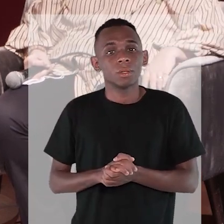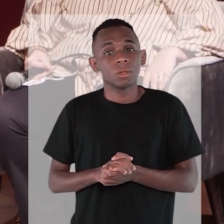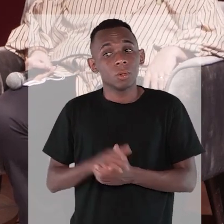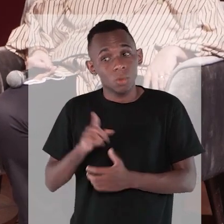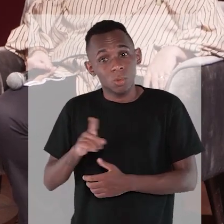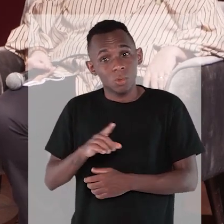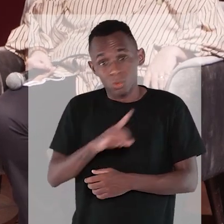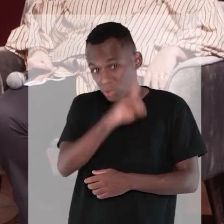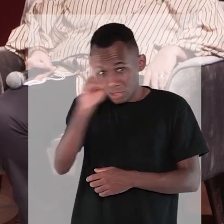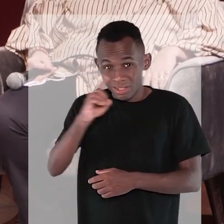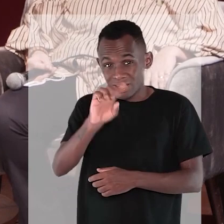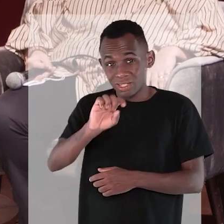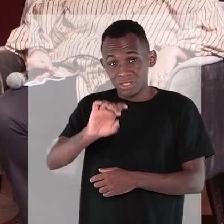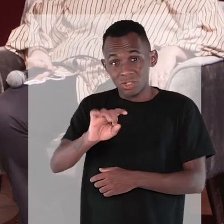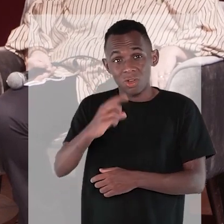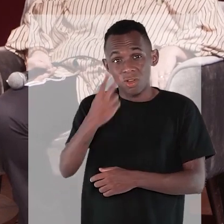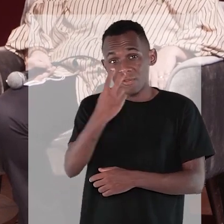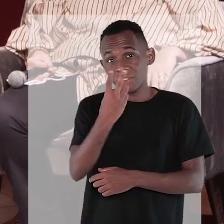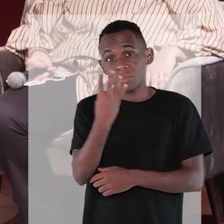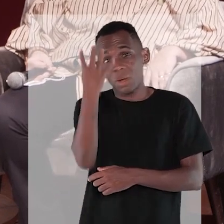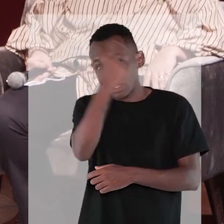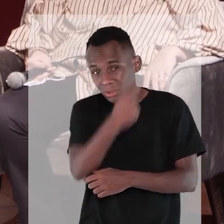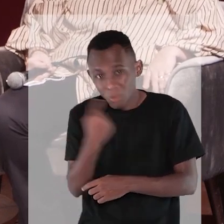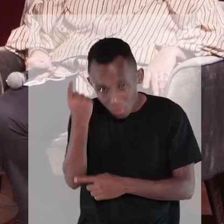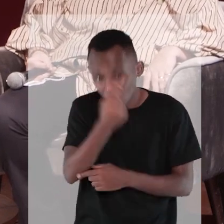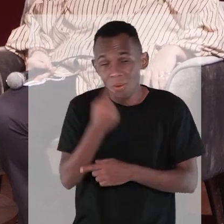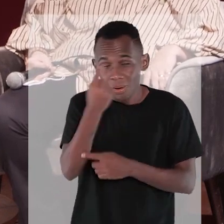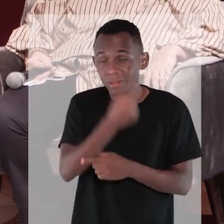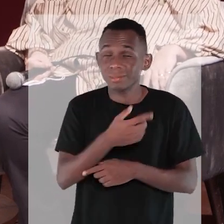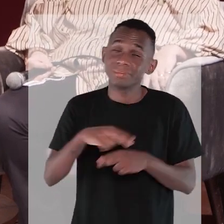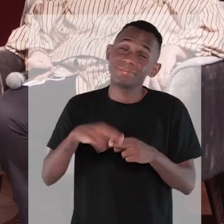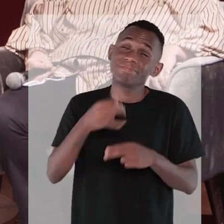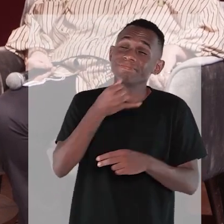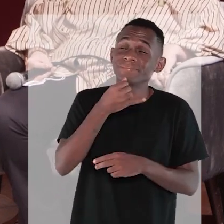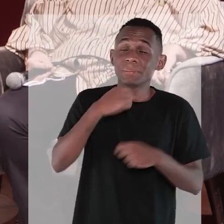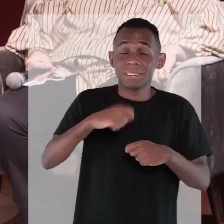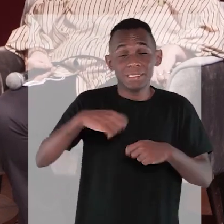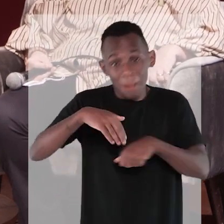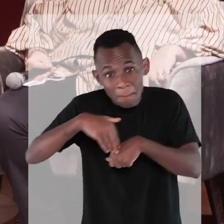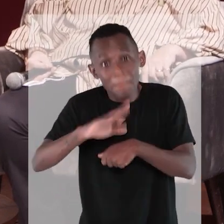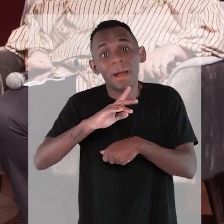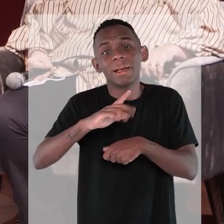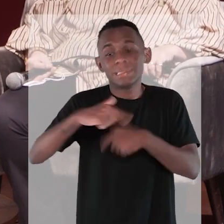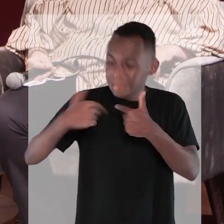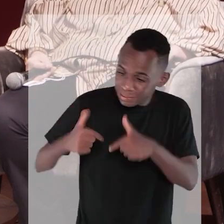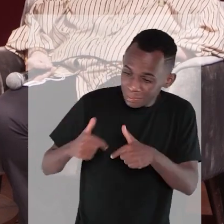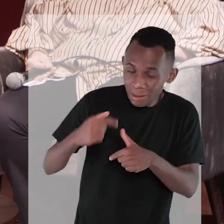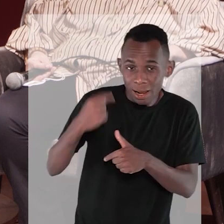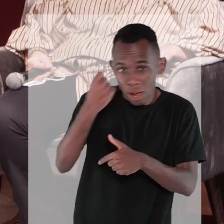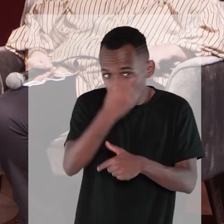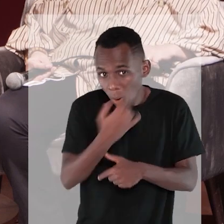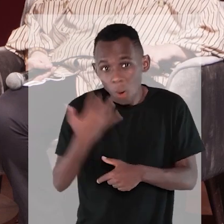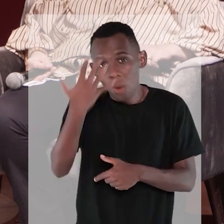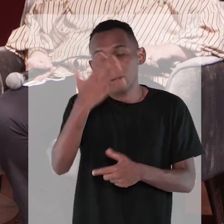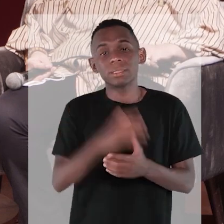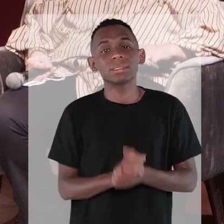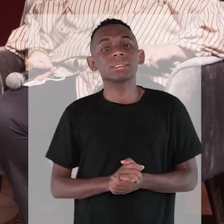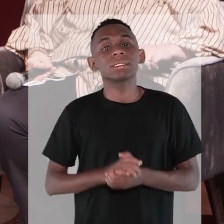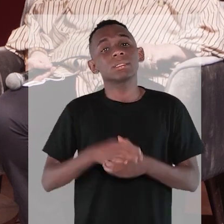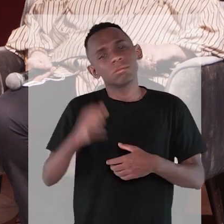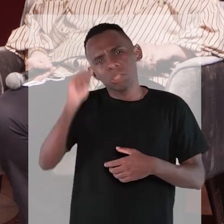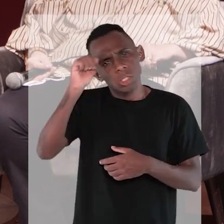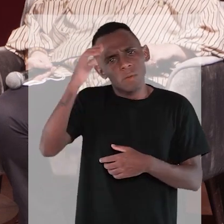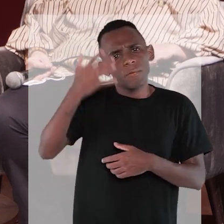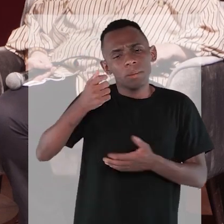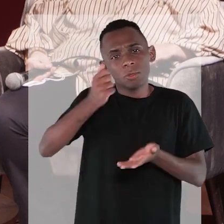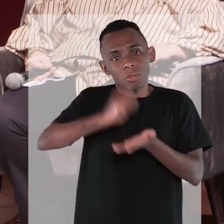pouco constrangida, né, nos trabalhos dela. Mas a partir daí nós então, resolvemos fazer esse livro, né,